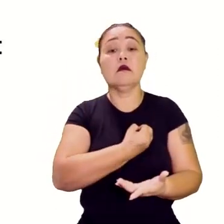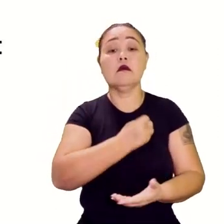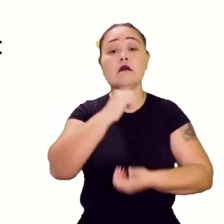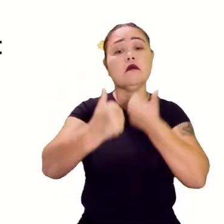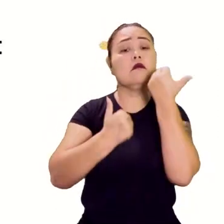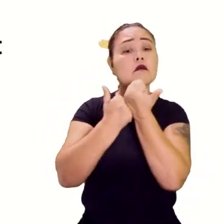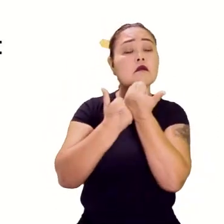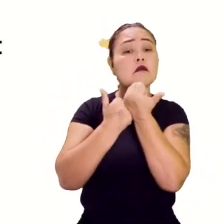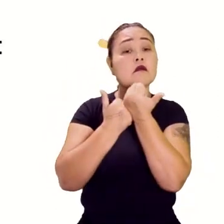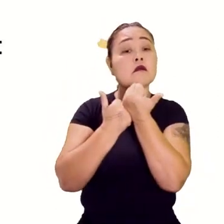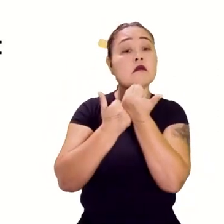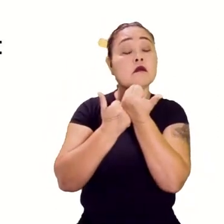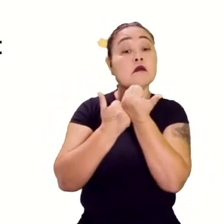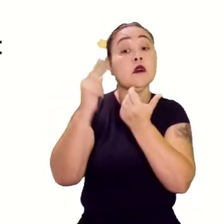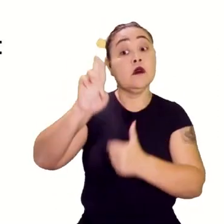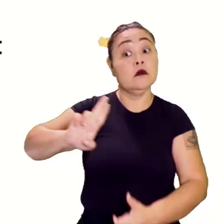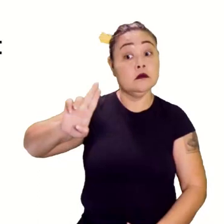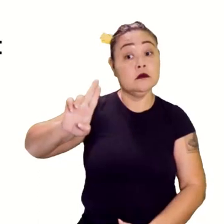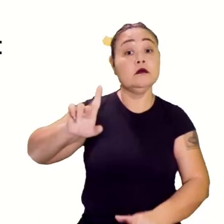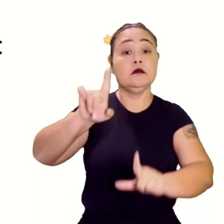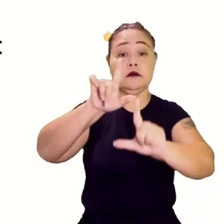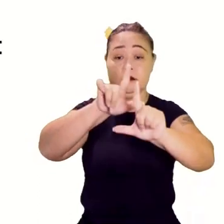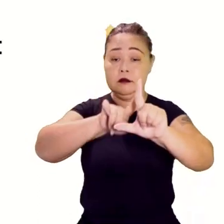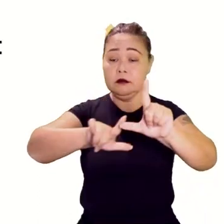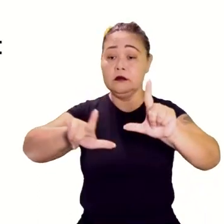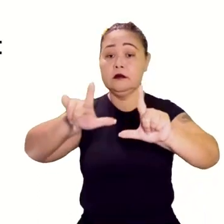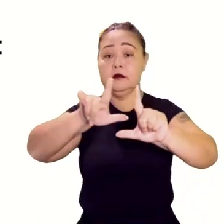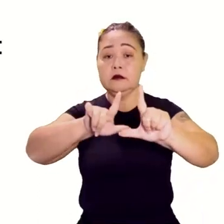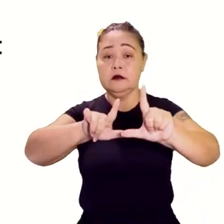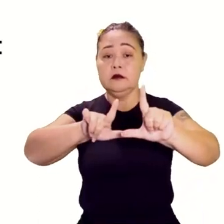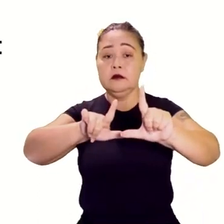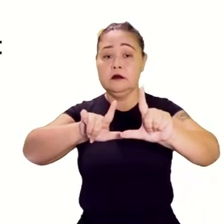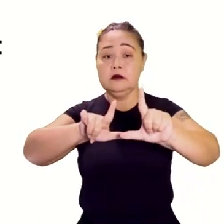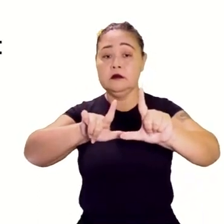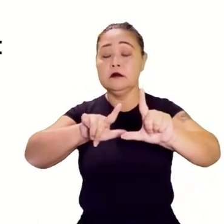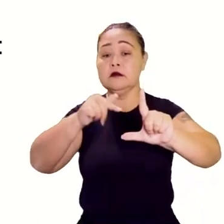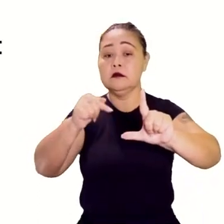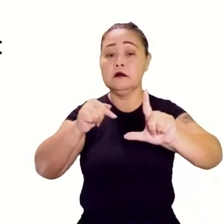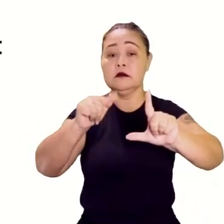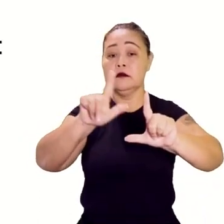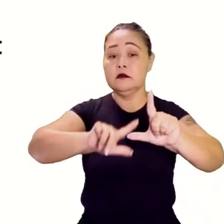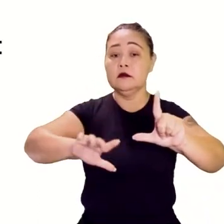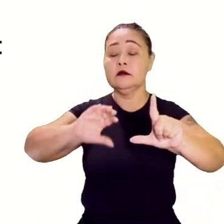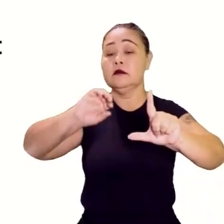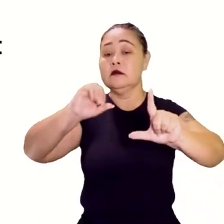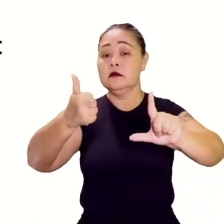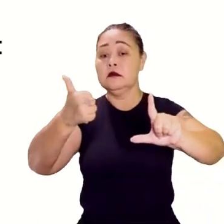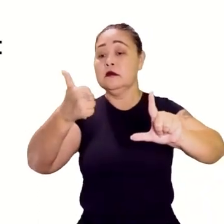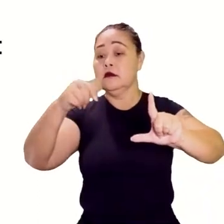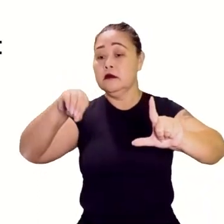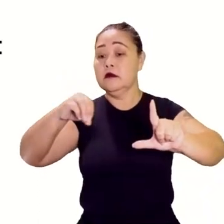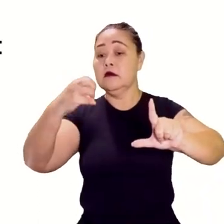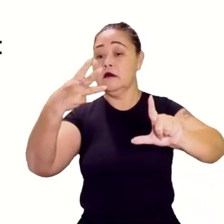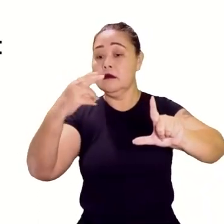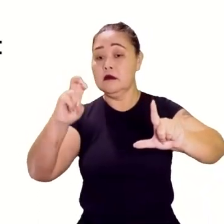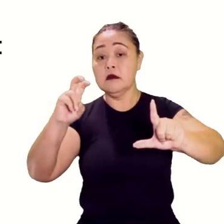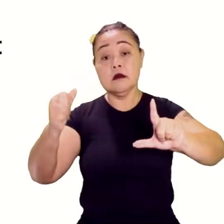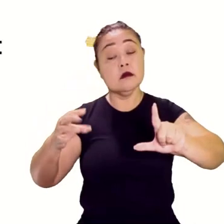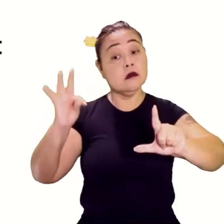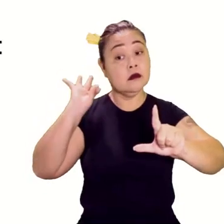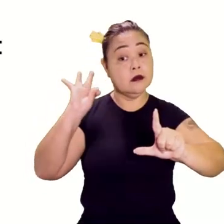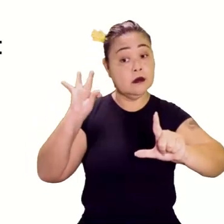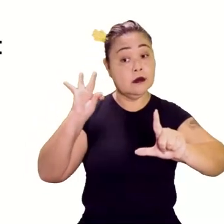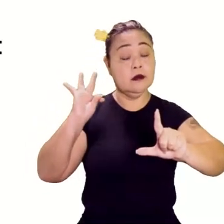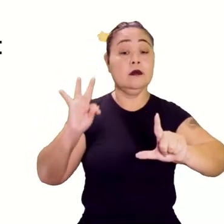substituir por... vou aplicar o log. Vou aplicar o log, né? Log no, na parte do 7, o log em 1,35 elevado